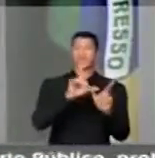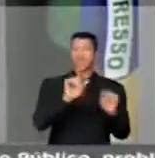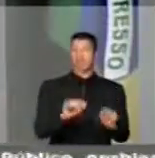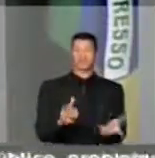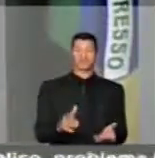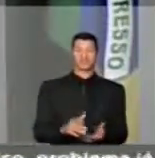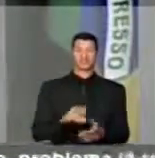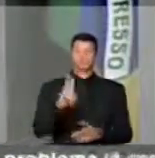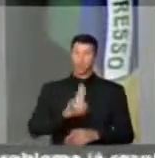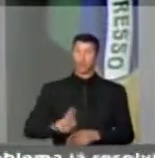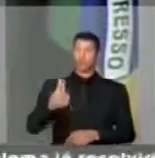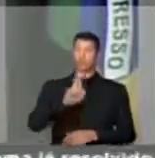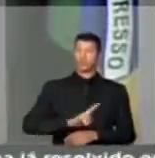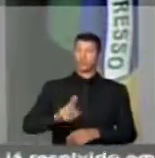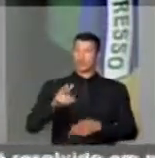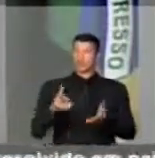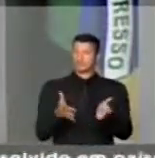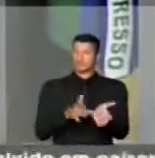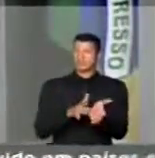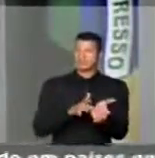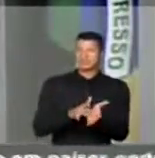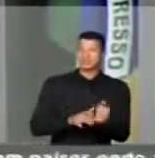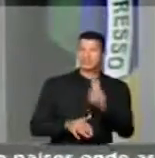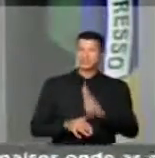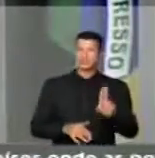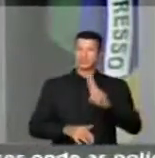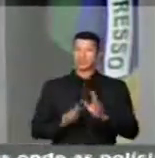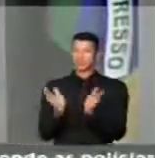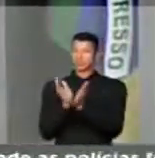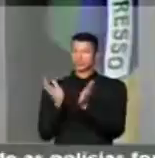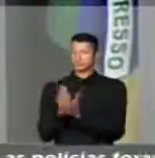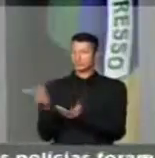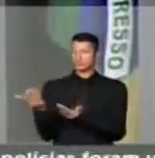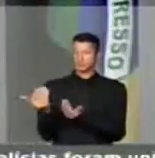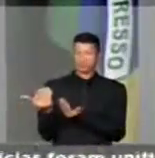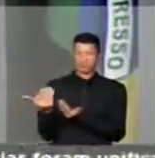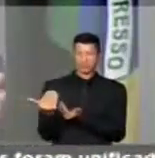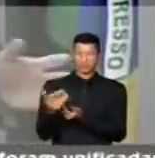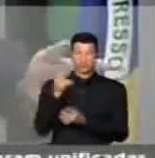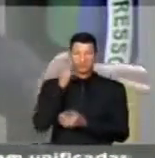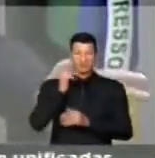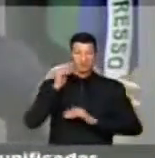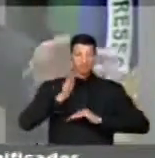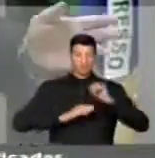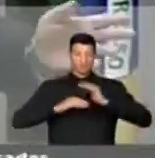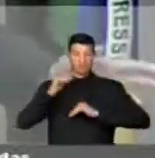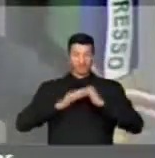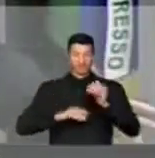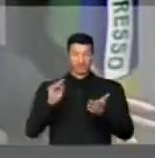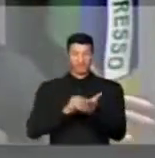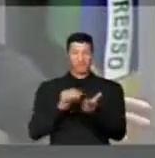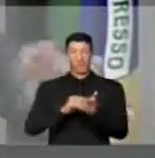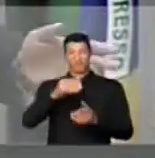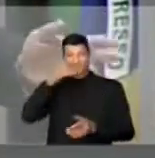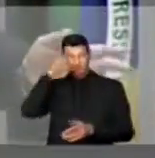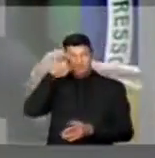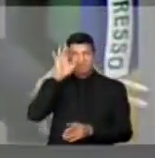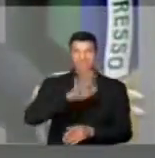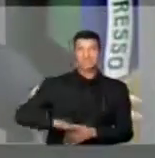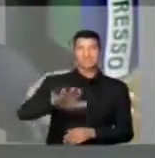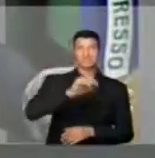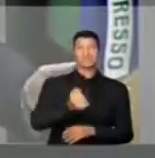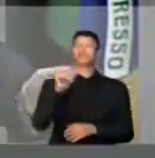esta: usar essa mão de obra, usar essa garotada, essa juventude para praticar a desordem. É o que eles